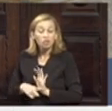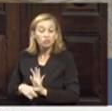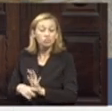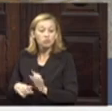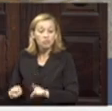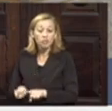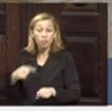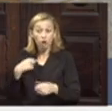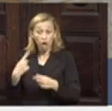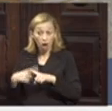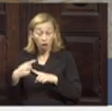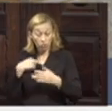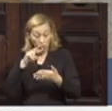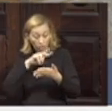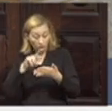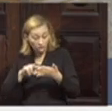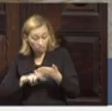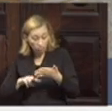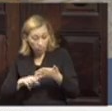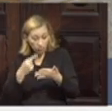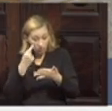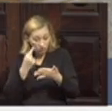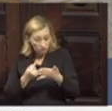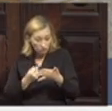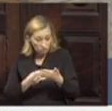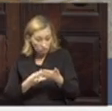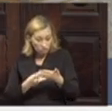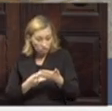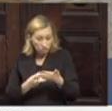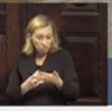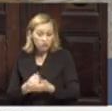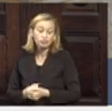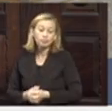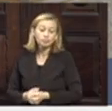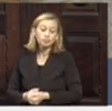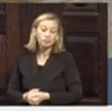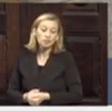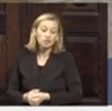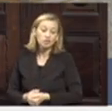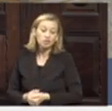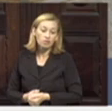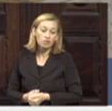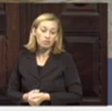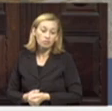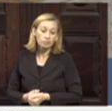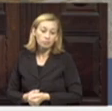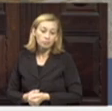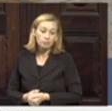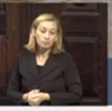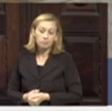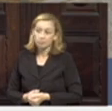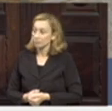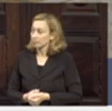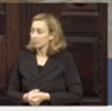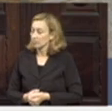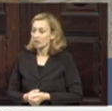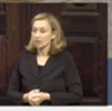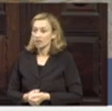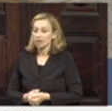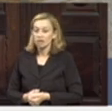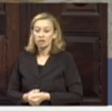deputado Freixo, o trabalho do Ministério Público é um trabalho importantíssimo para a democracia, todos nós